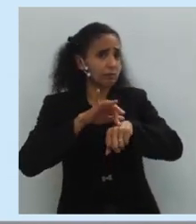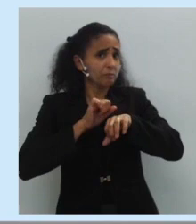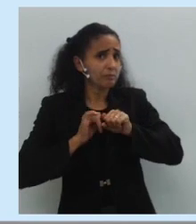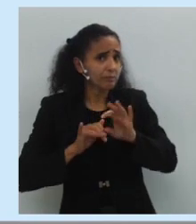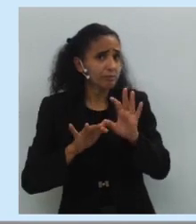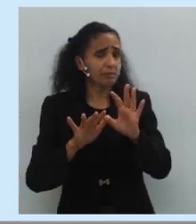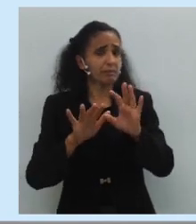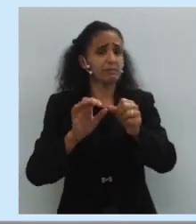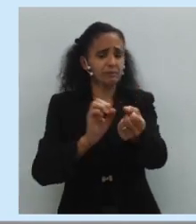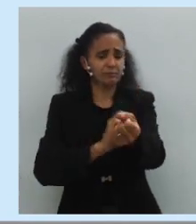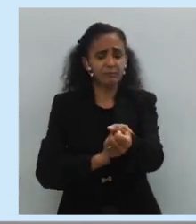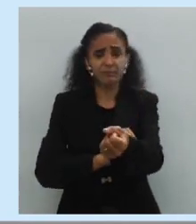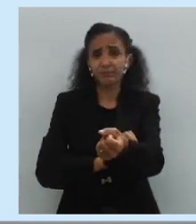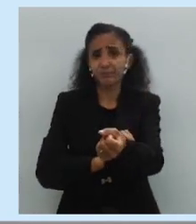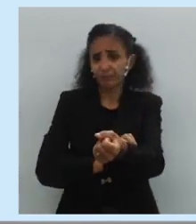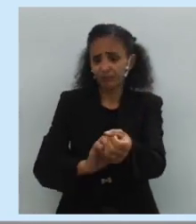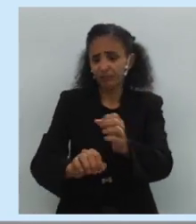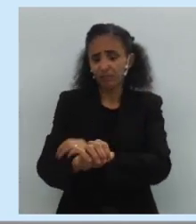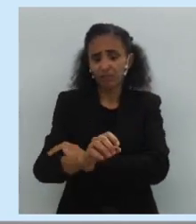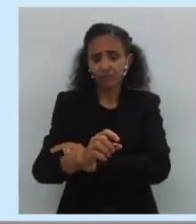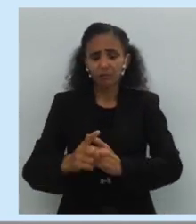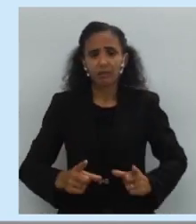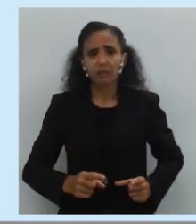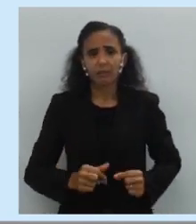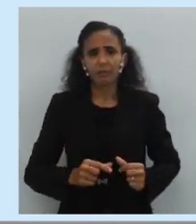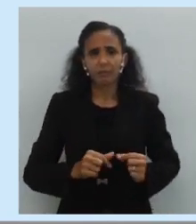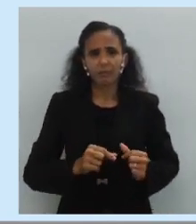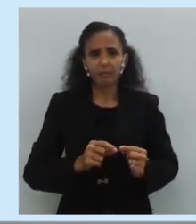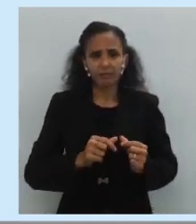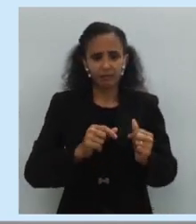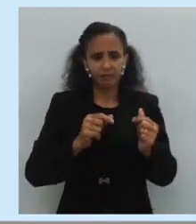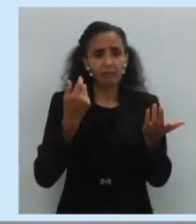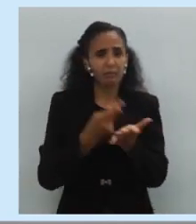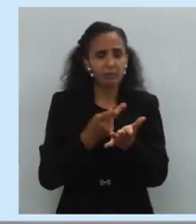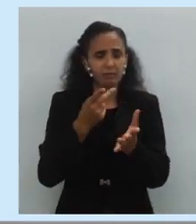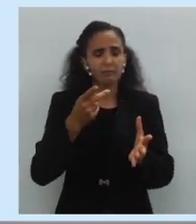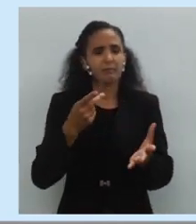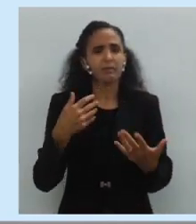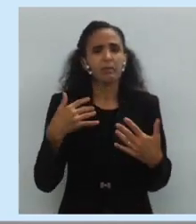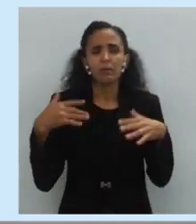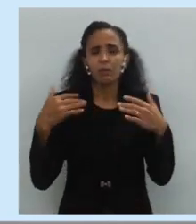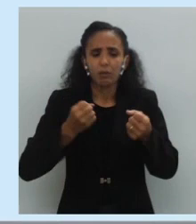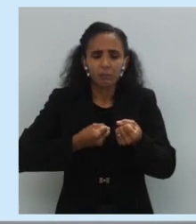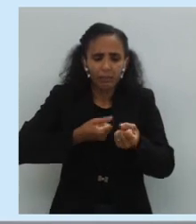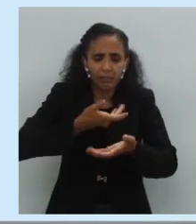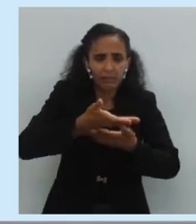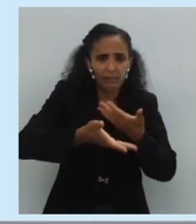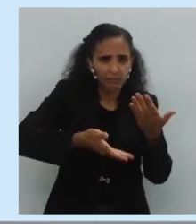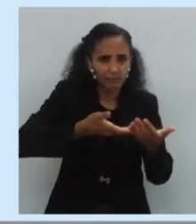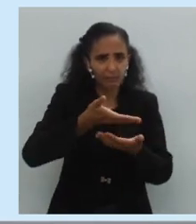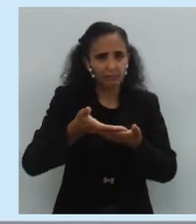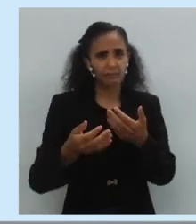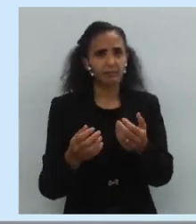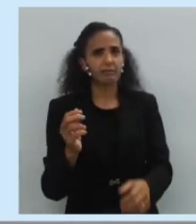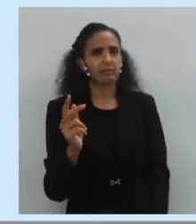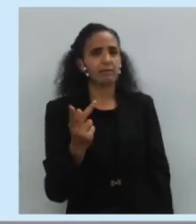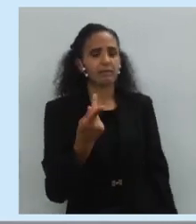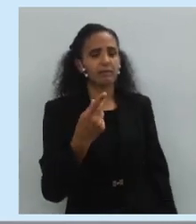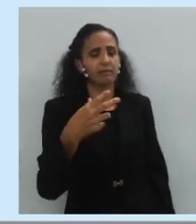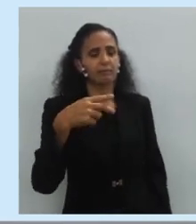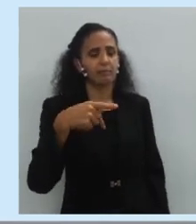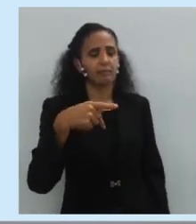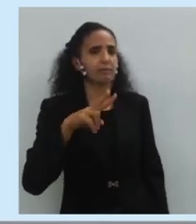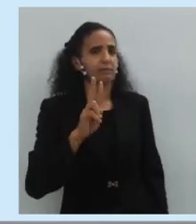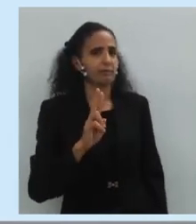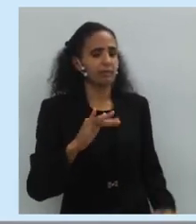infecção, que pode causar desde verruga até câncer. Então, sua transmissão